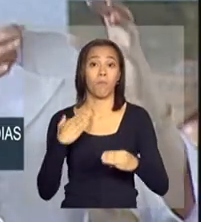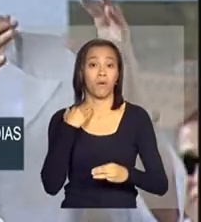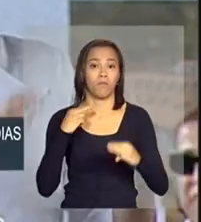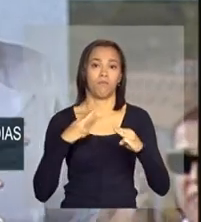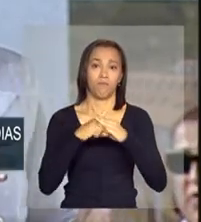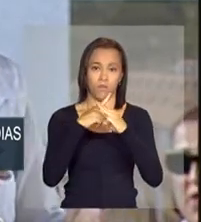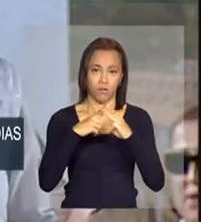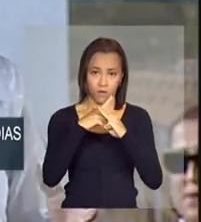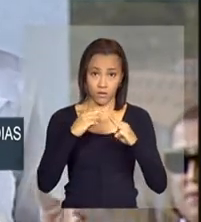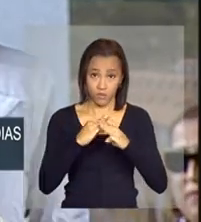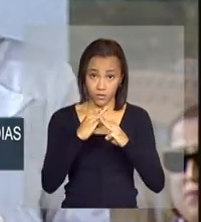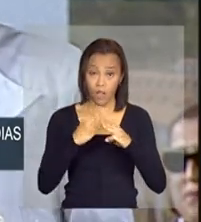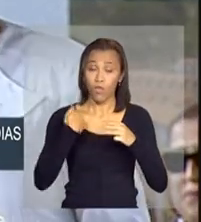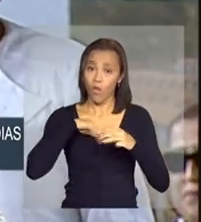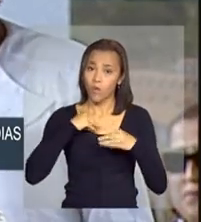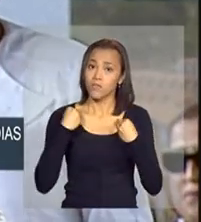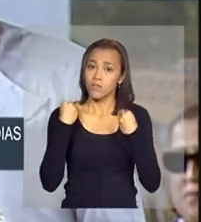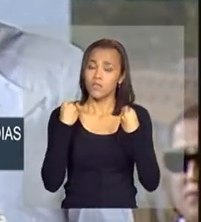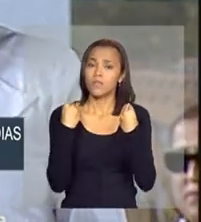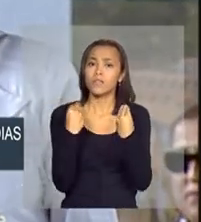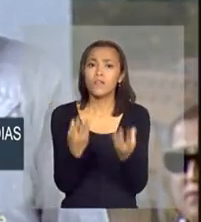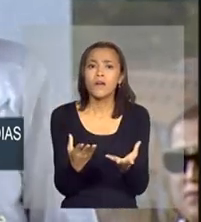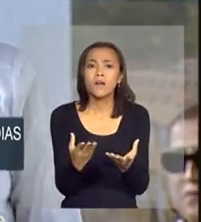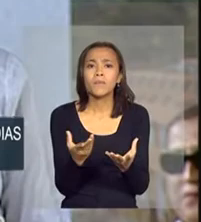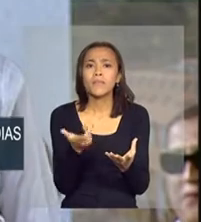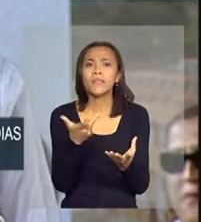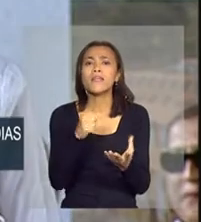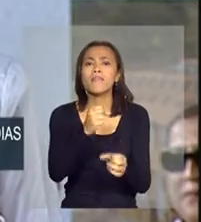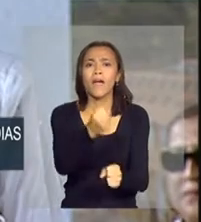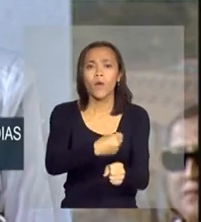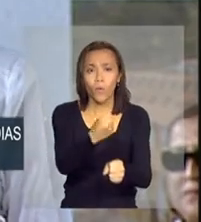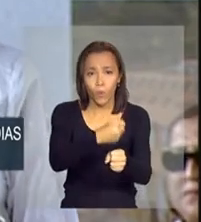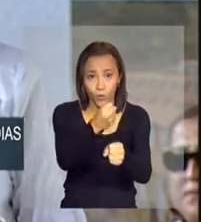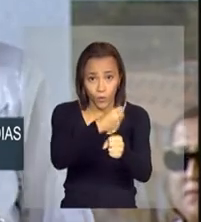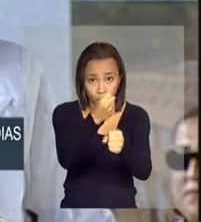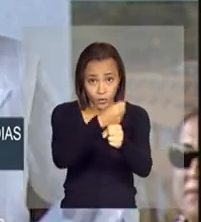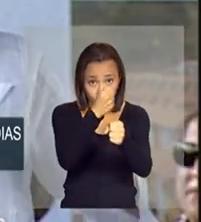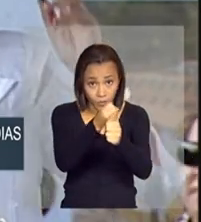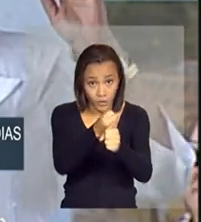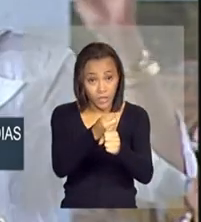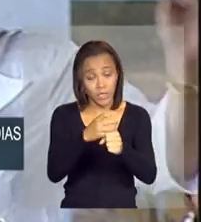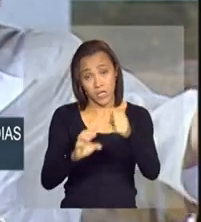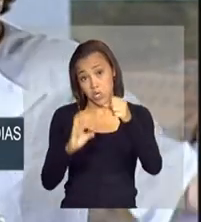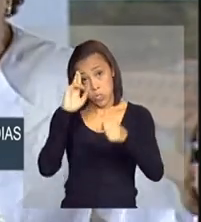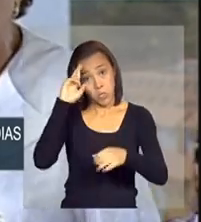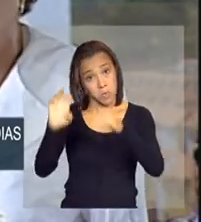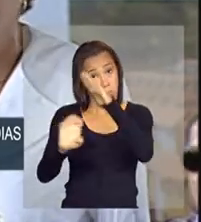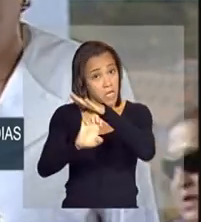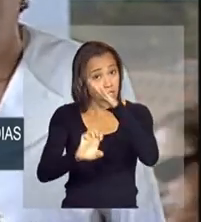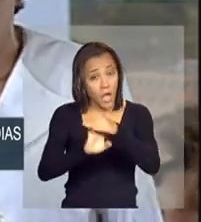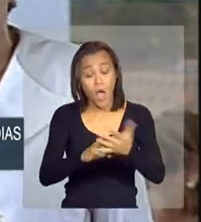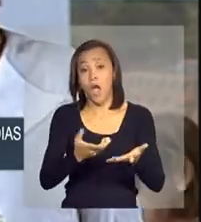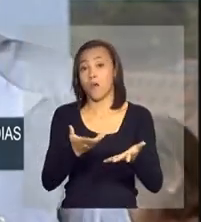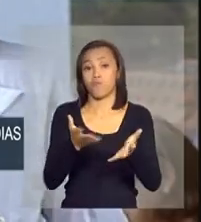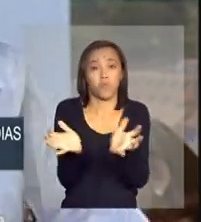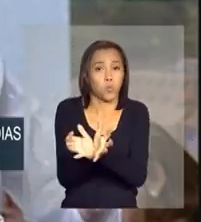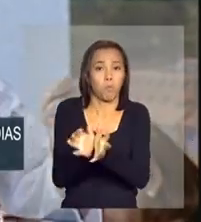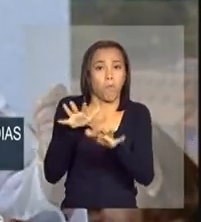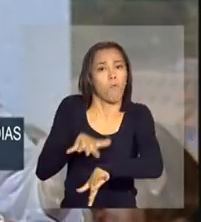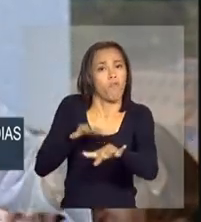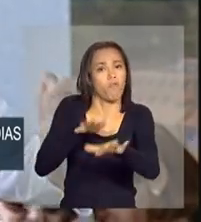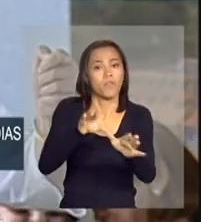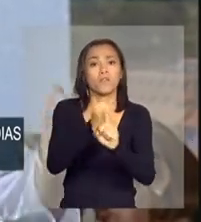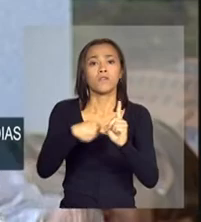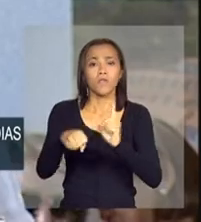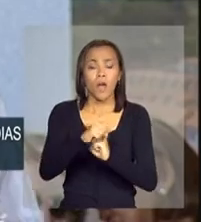Nossa asseguramos para quem vai construir tejo empresário os movimentos sociais